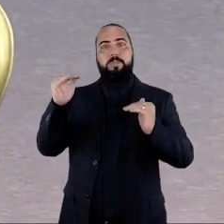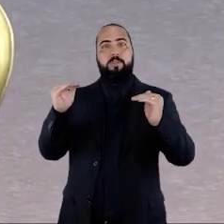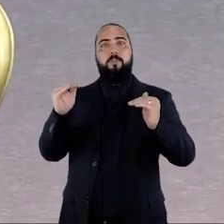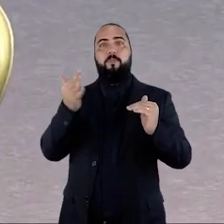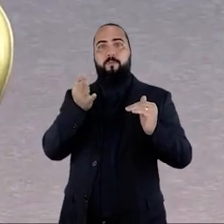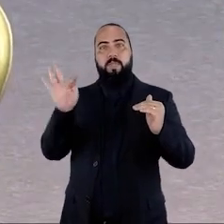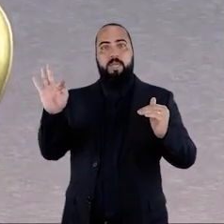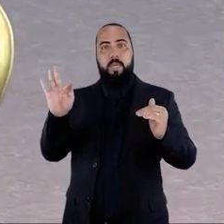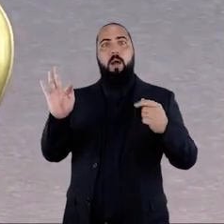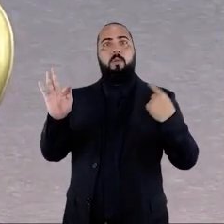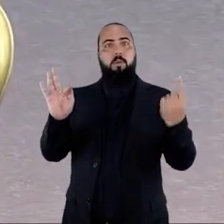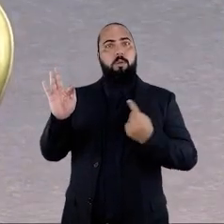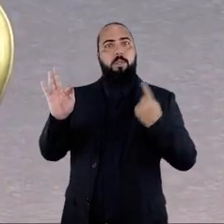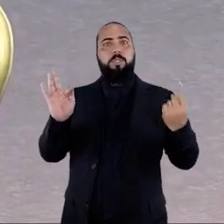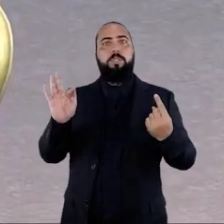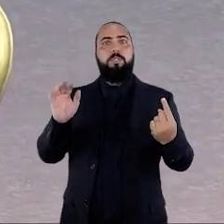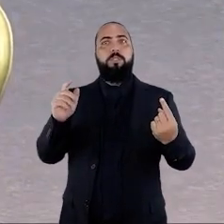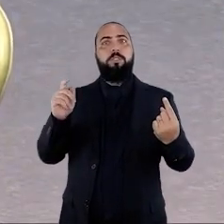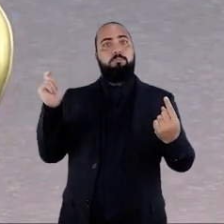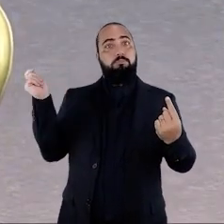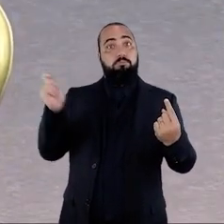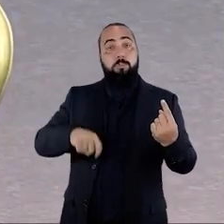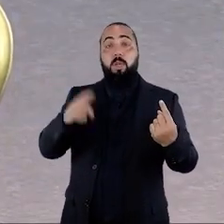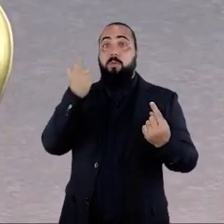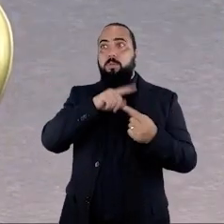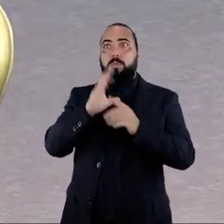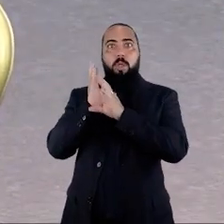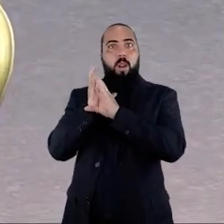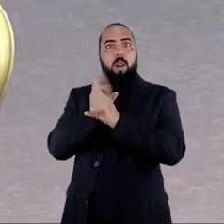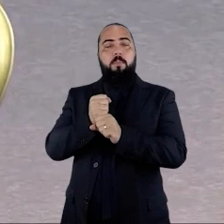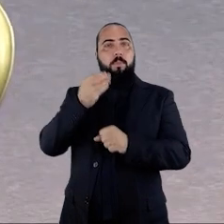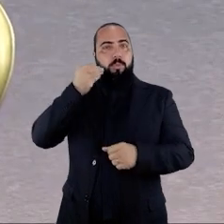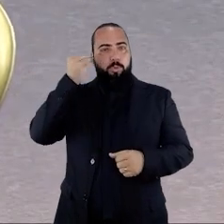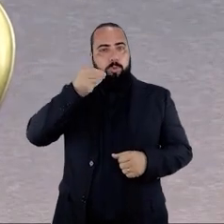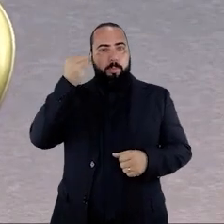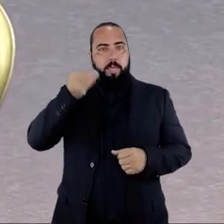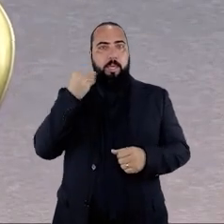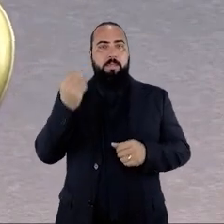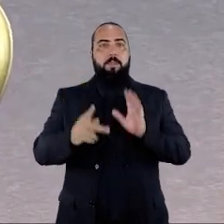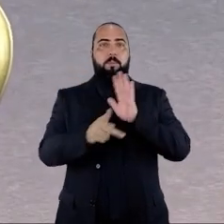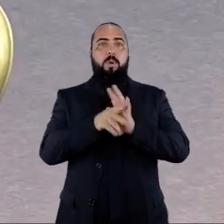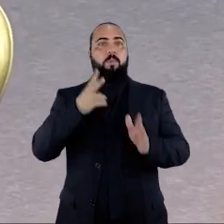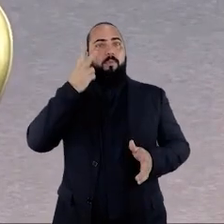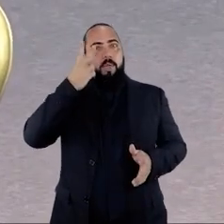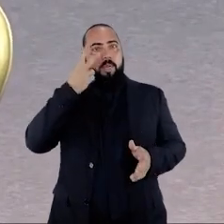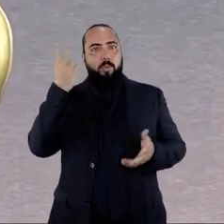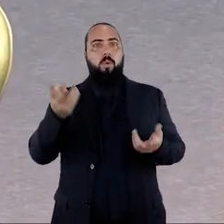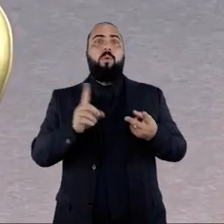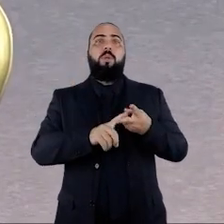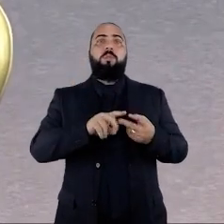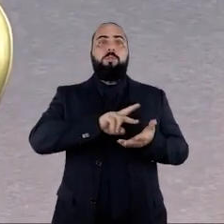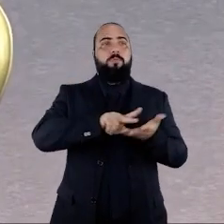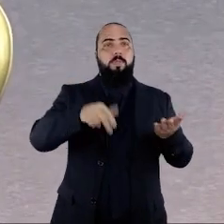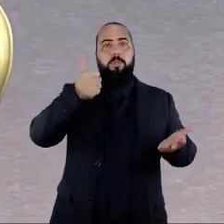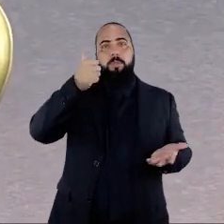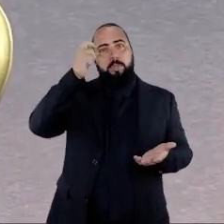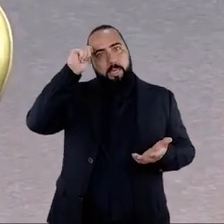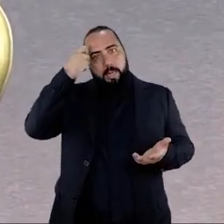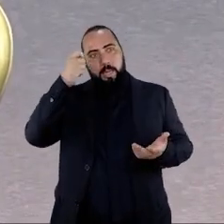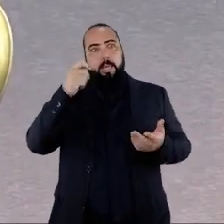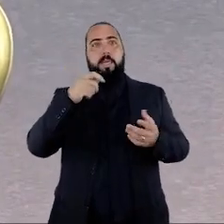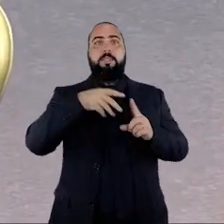do nível federal e a gente for recapitular algumas experiências de vereadores e